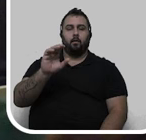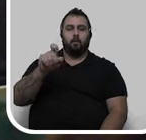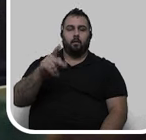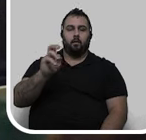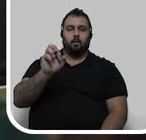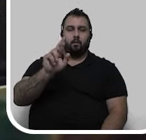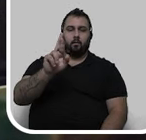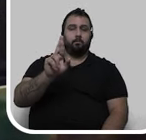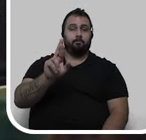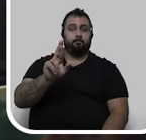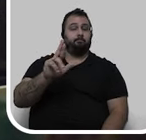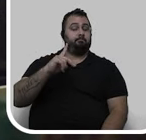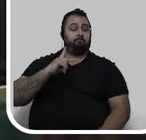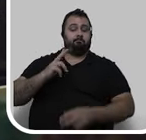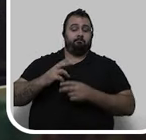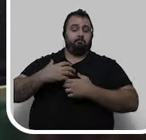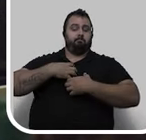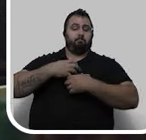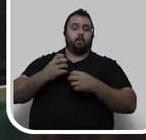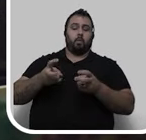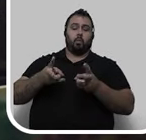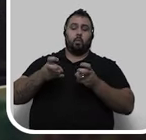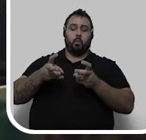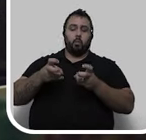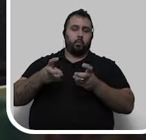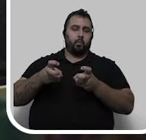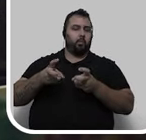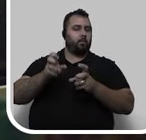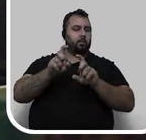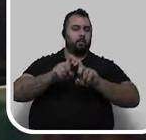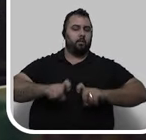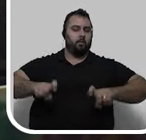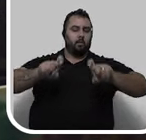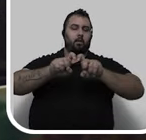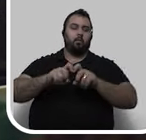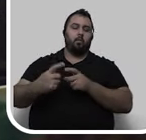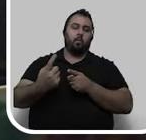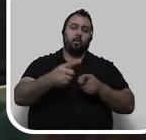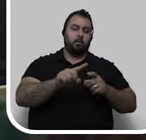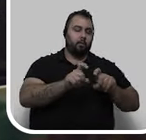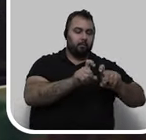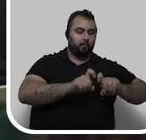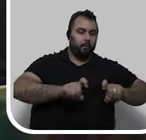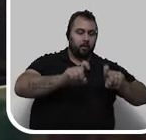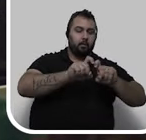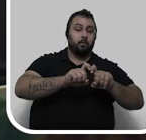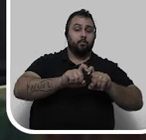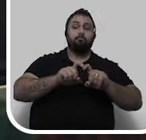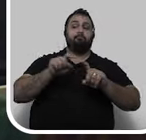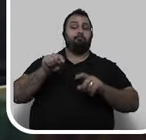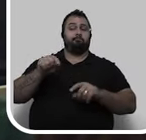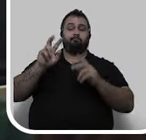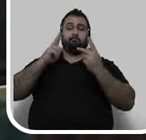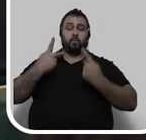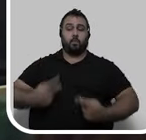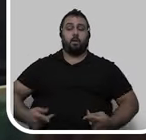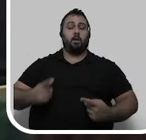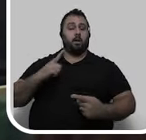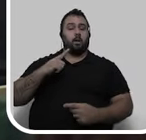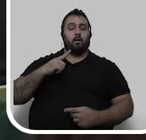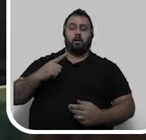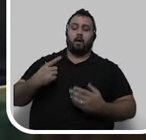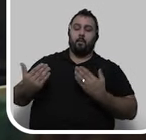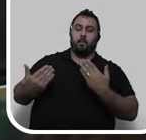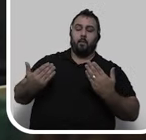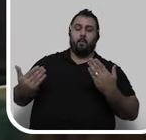explorar a máquina, sempre vai ter a capacidade de se usar a máquina contra a máquina mesmo. E o ser humano tem a capacidade de ter esse